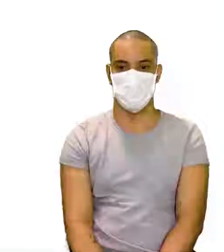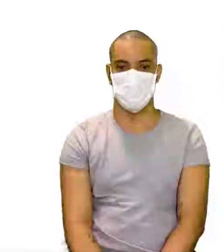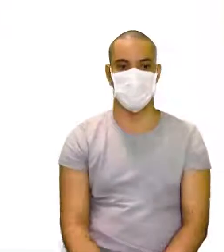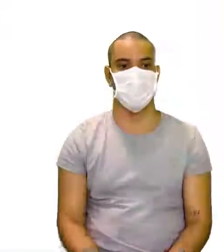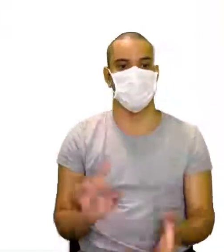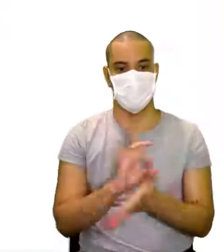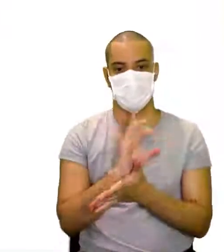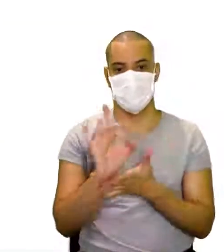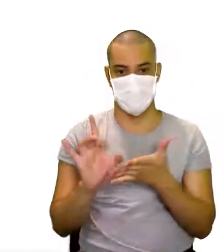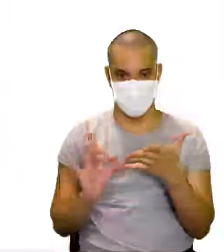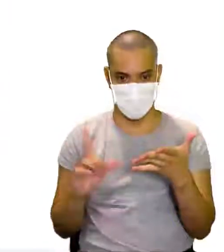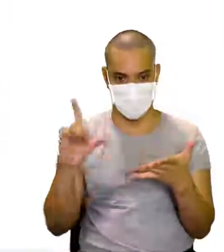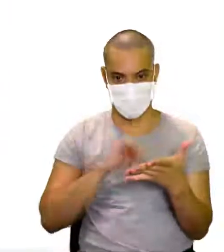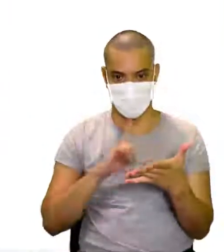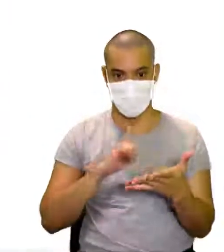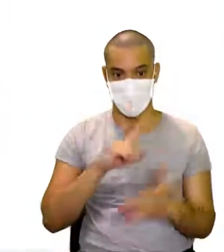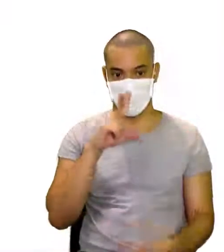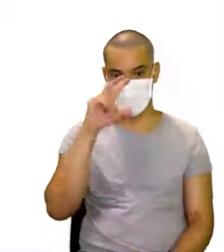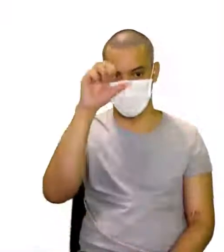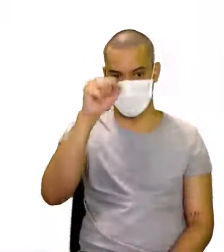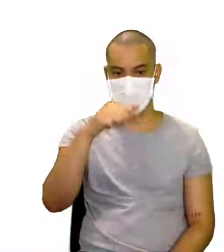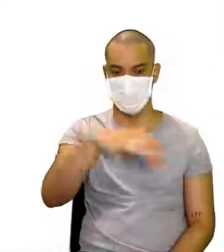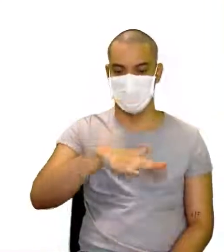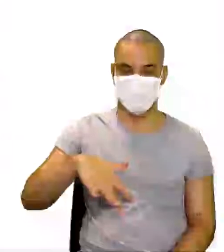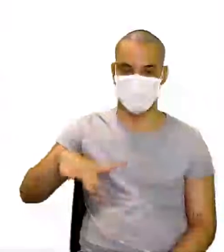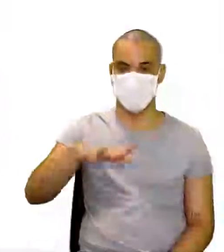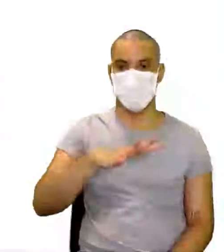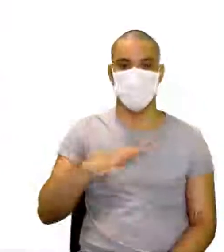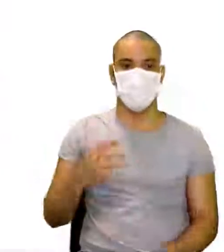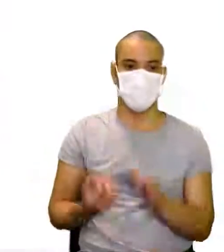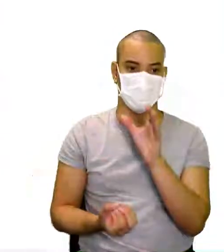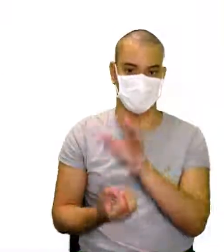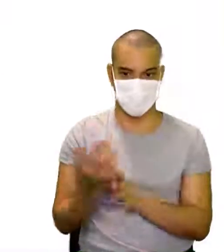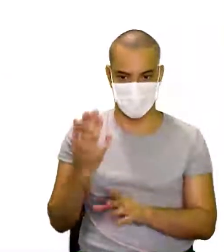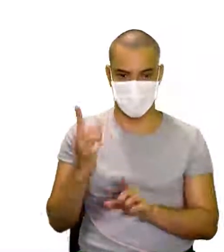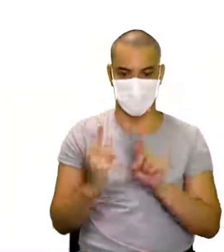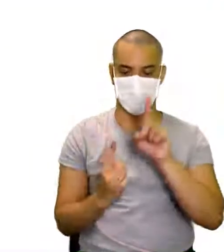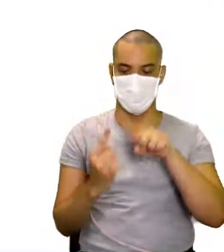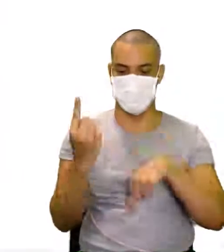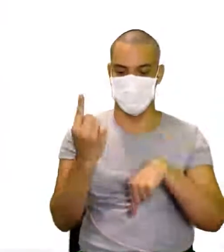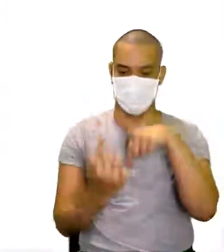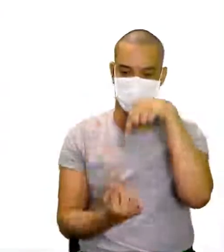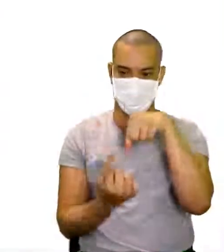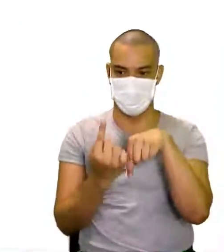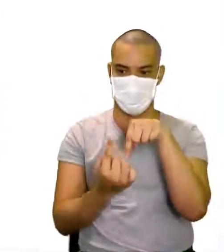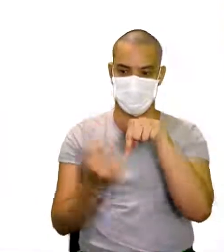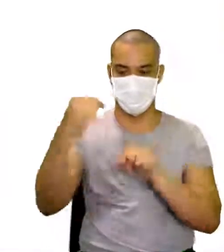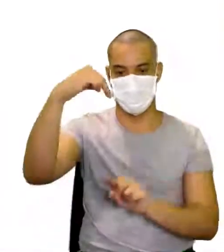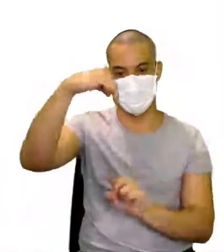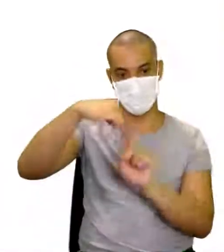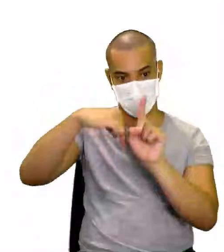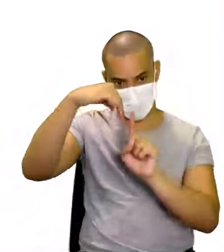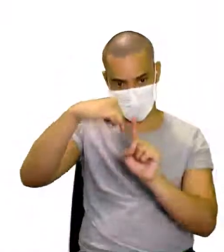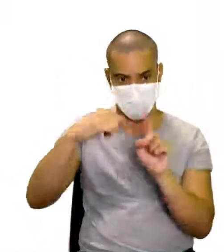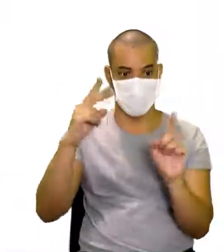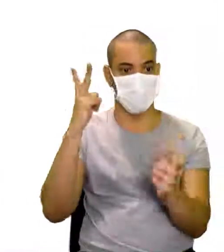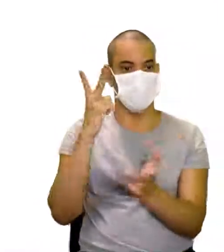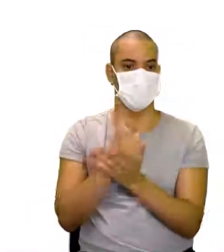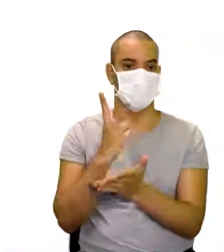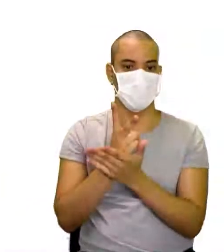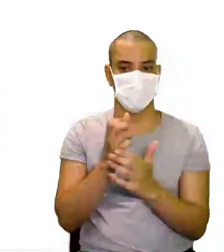uma dessas regiões de forte interação dá-se o nome de polo magnético. Evidencia-se que um polo é